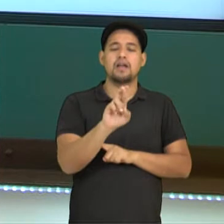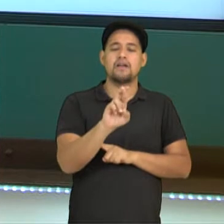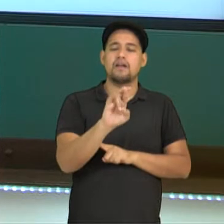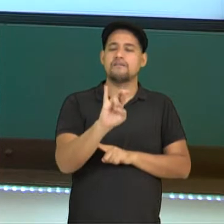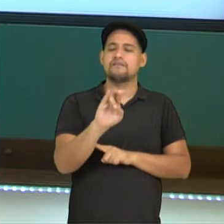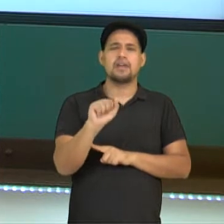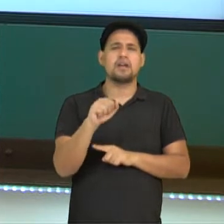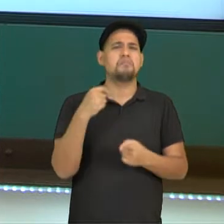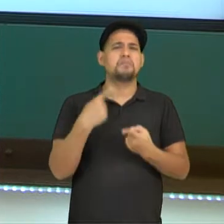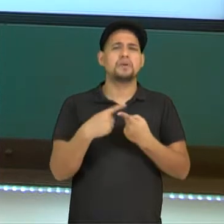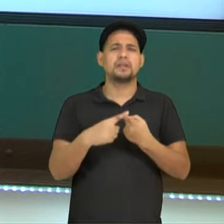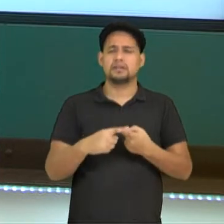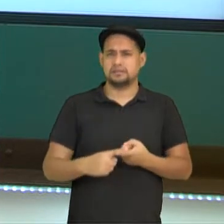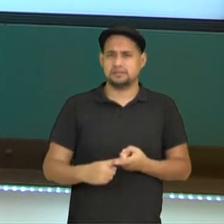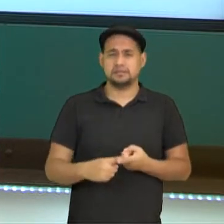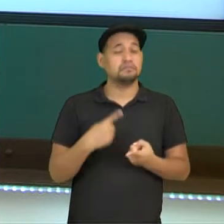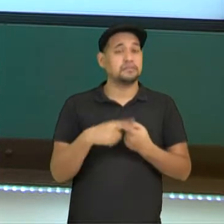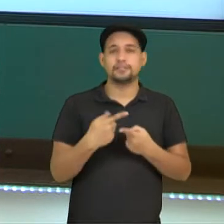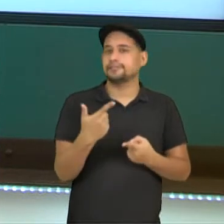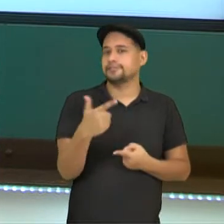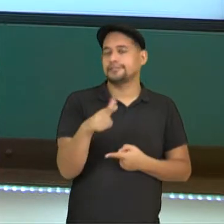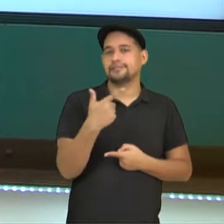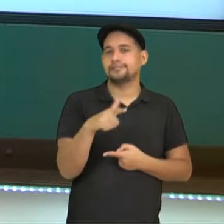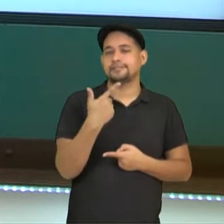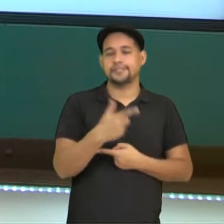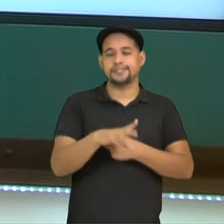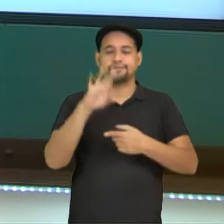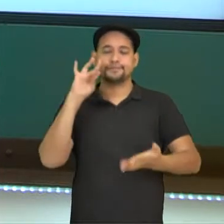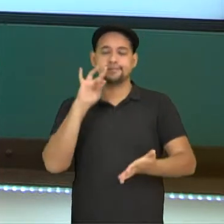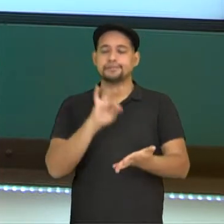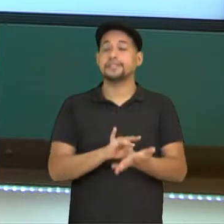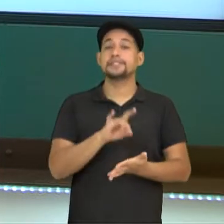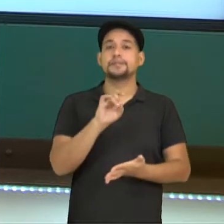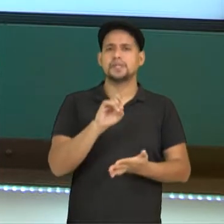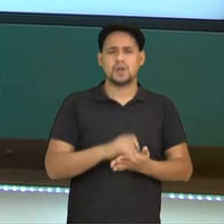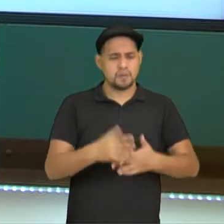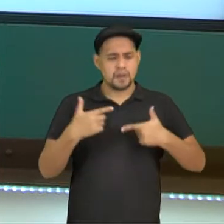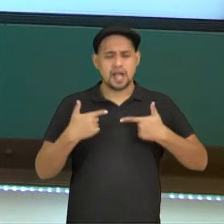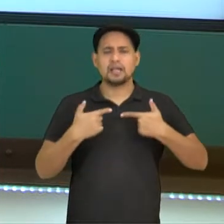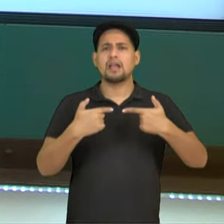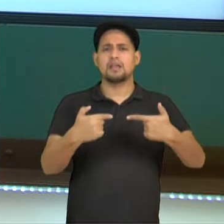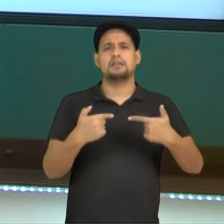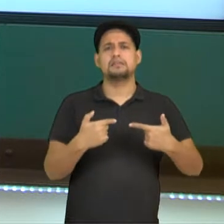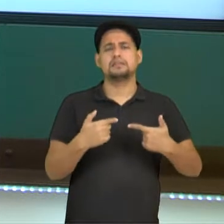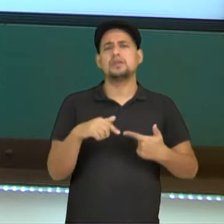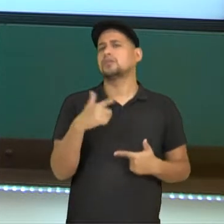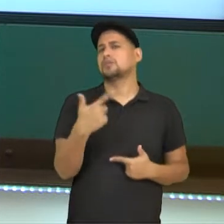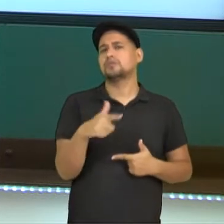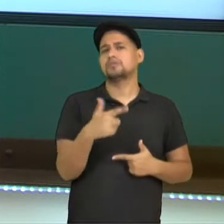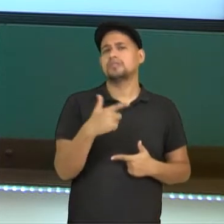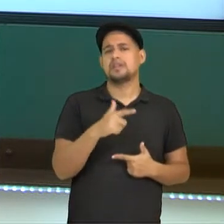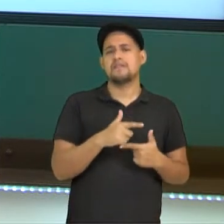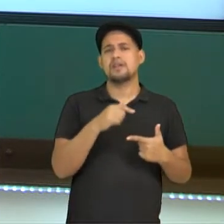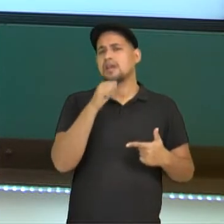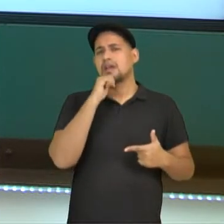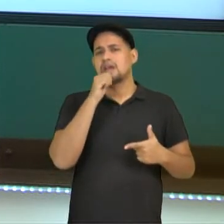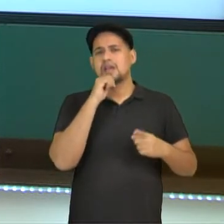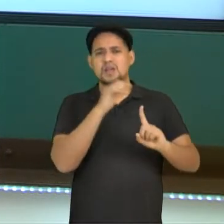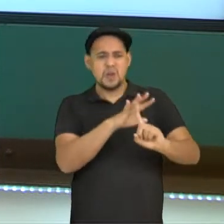Guerra Fria, porque não houve verdadeiramente uma guerra, ou seja, não houve